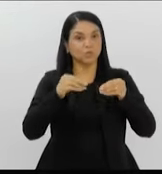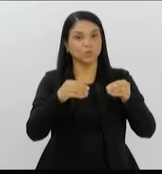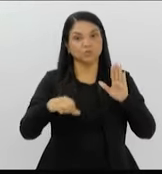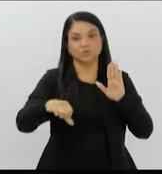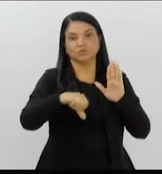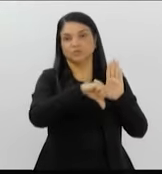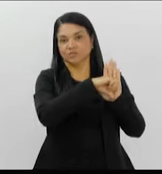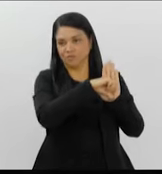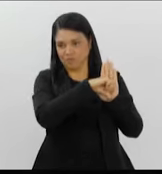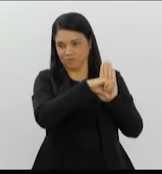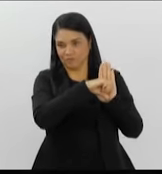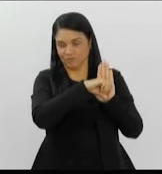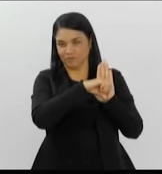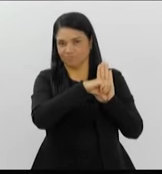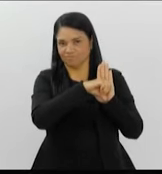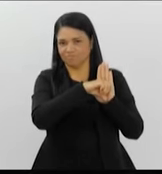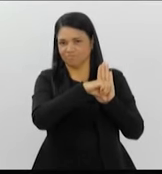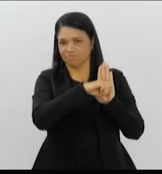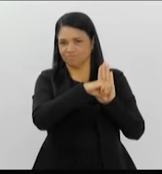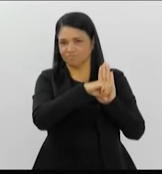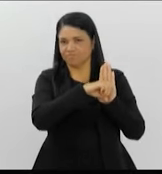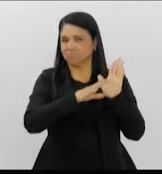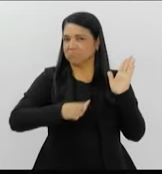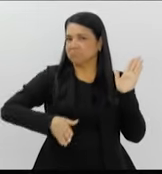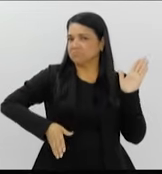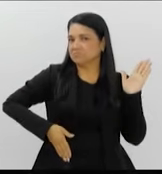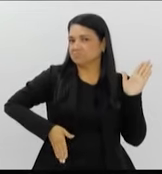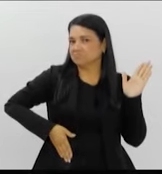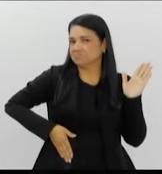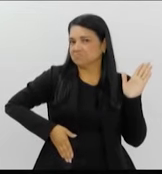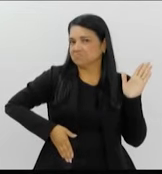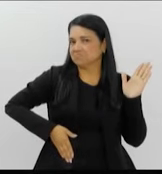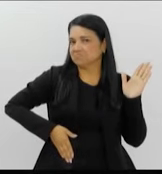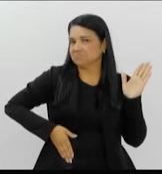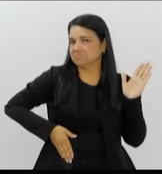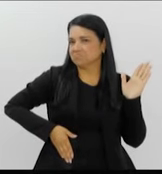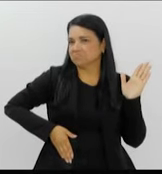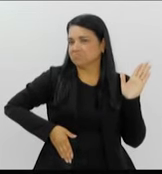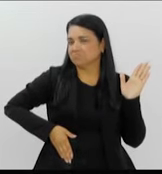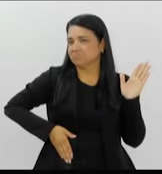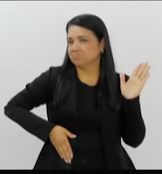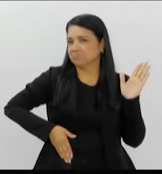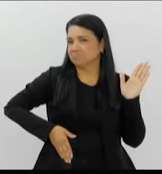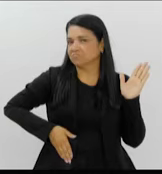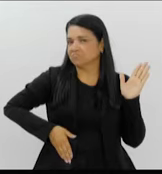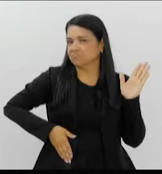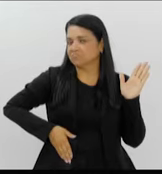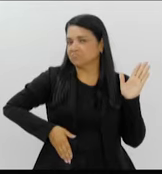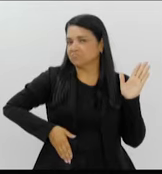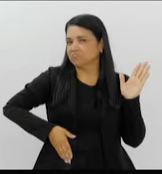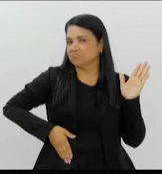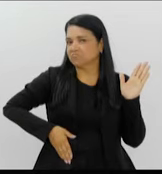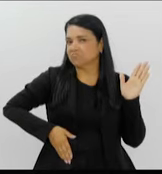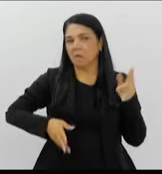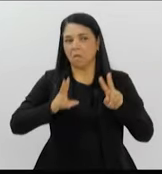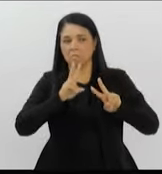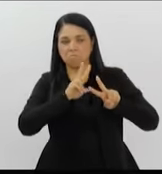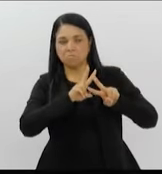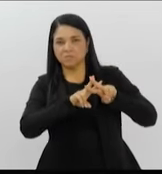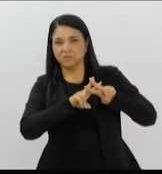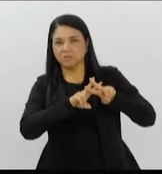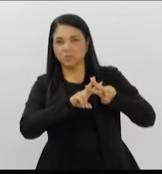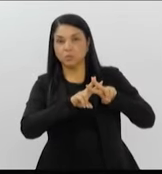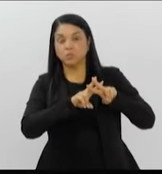Ué, mas eu não vi o nome dele despontar na Lava Jato, mas prendeu todos os bandidos. E os que